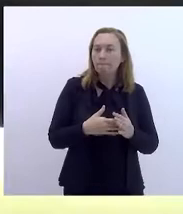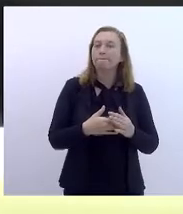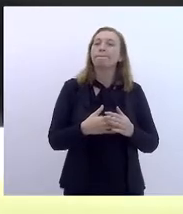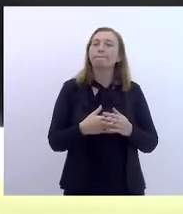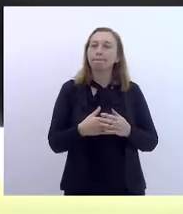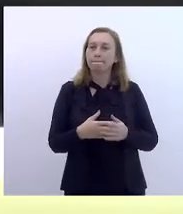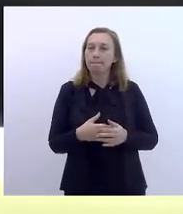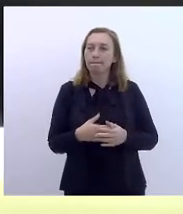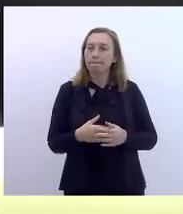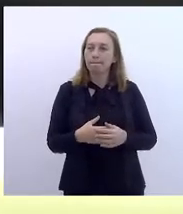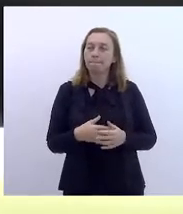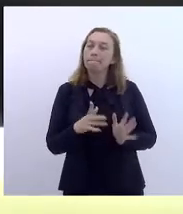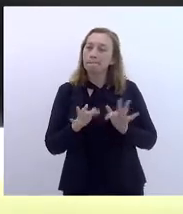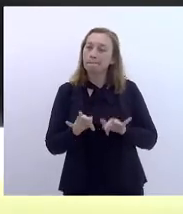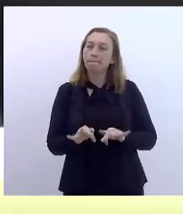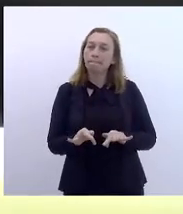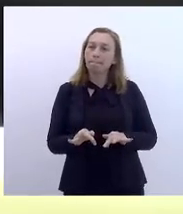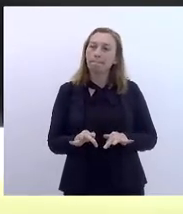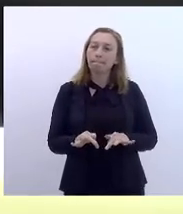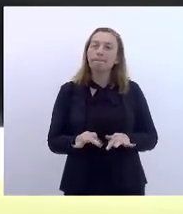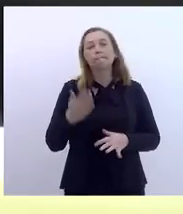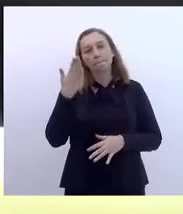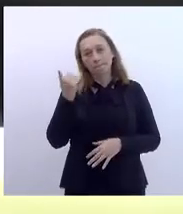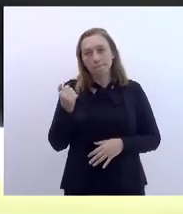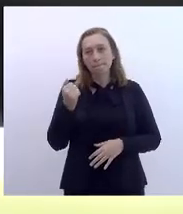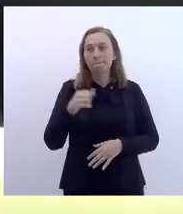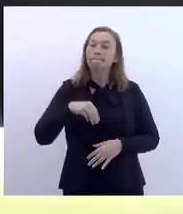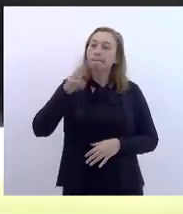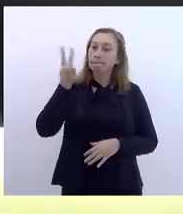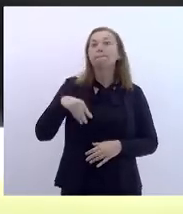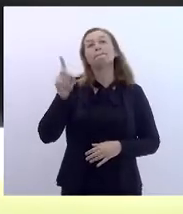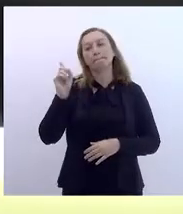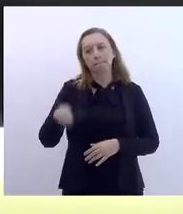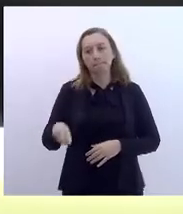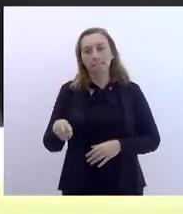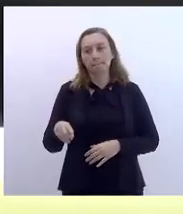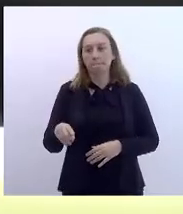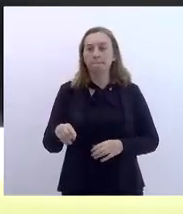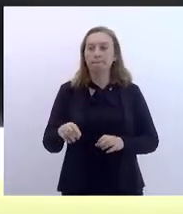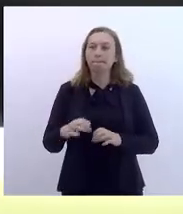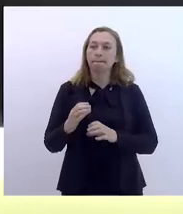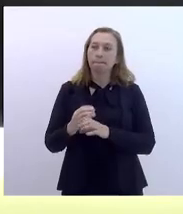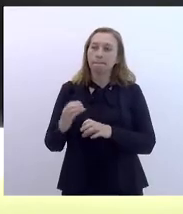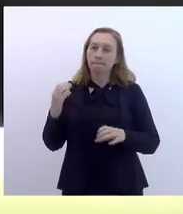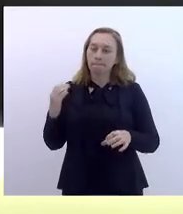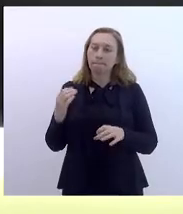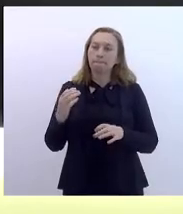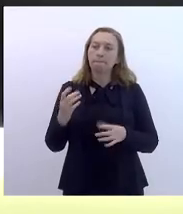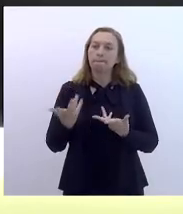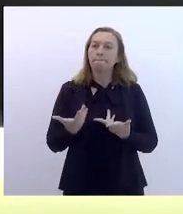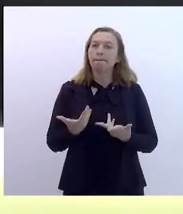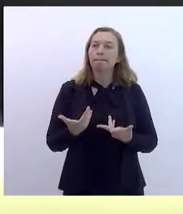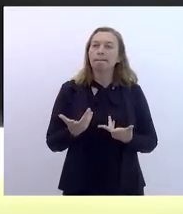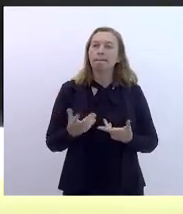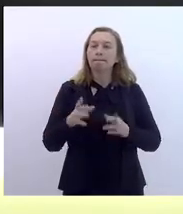né enfim todo mundo sabe quem é o engenheiro responsável